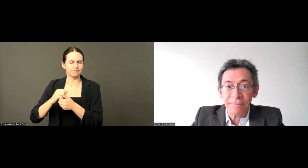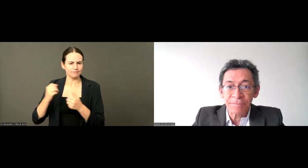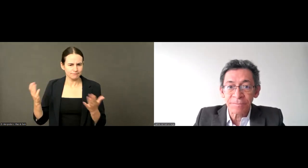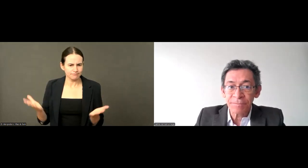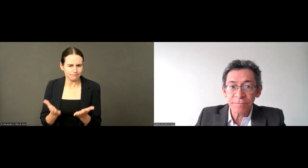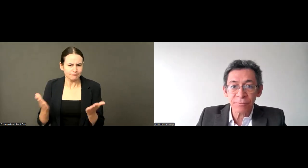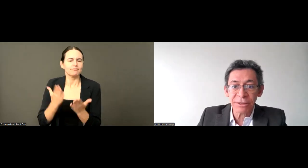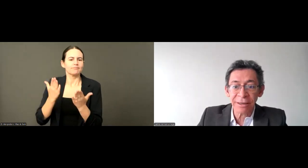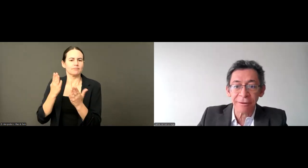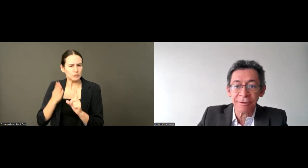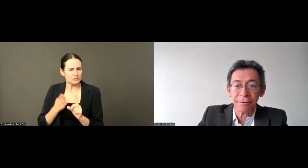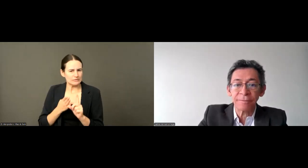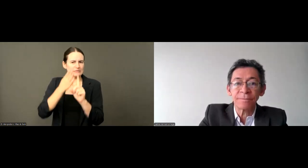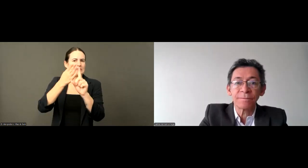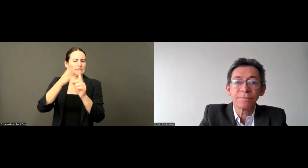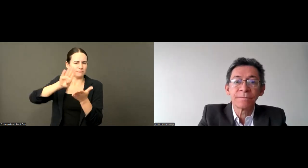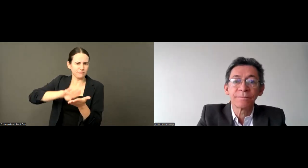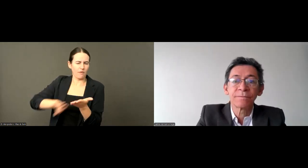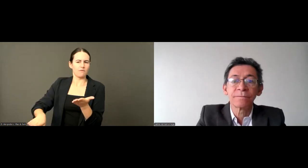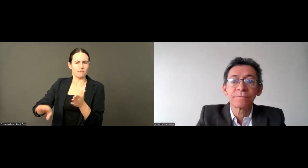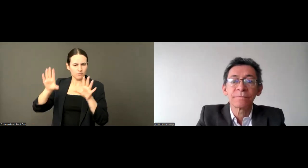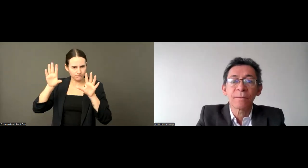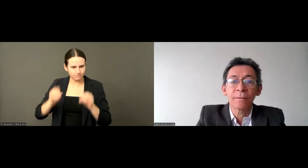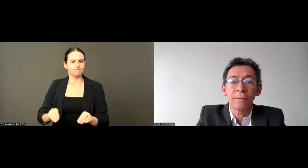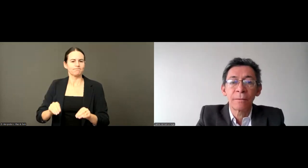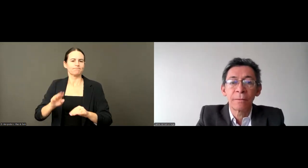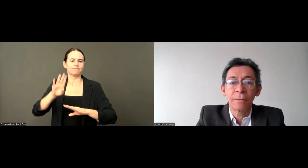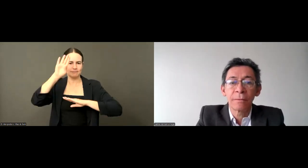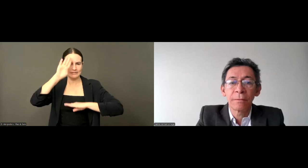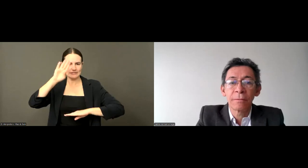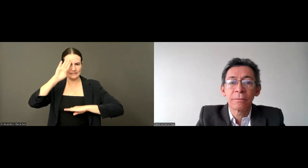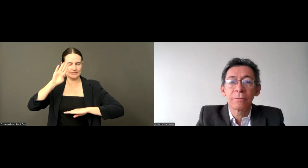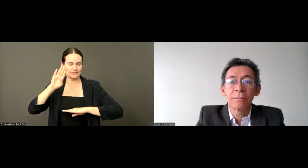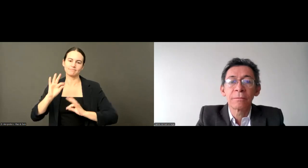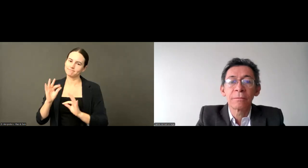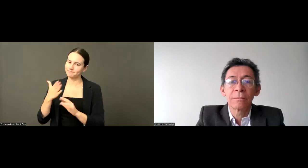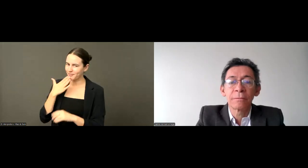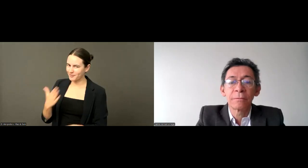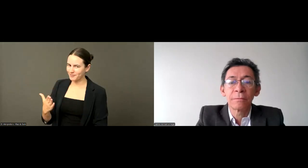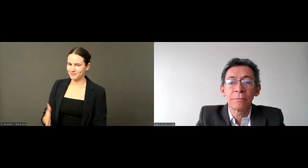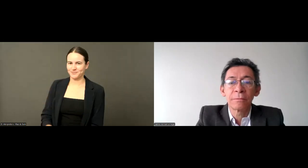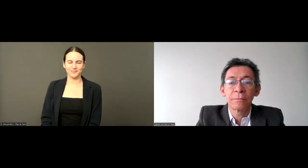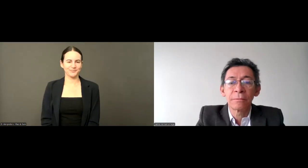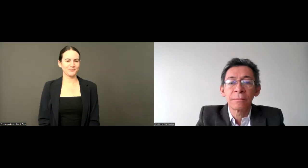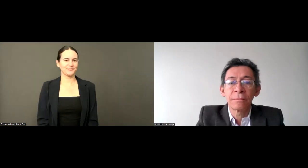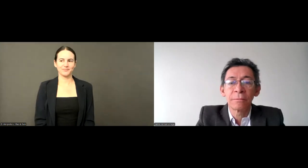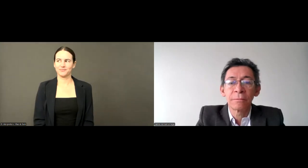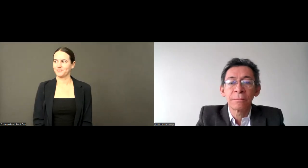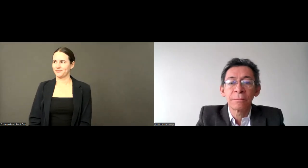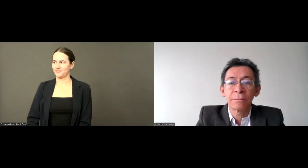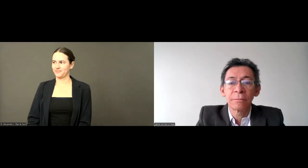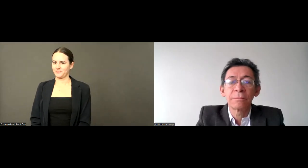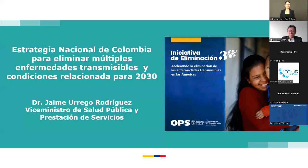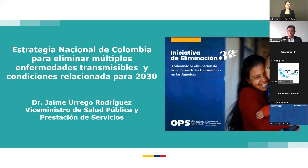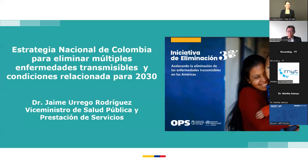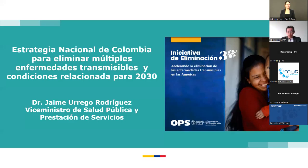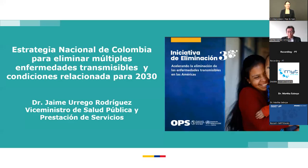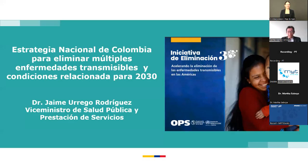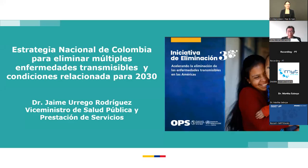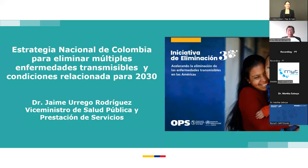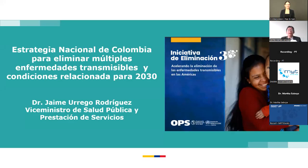e a Organização Mundial de Saúde para este trabalho. Obrigada.